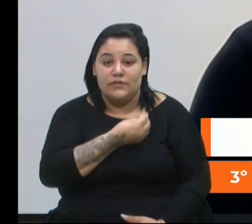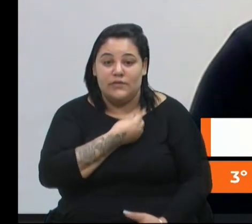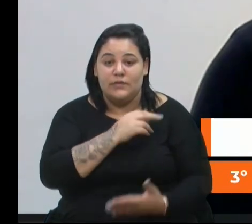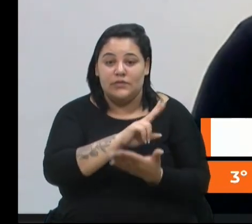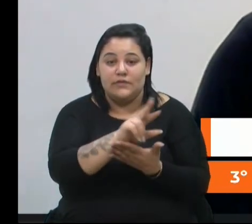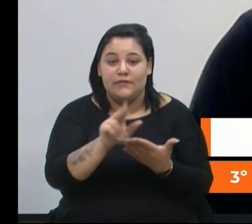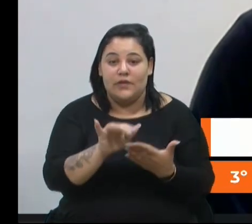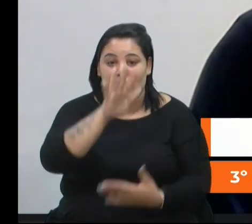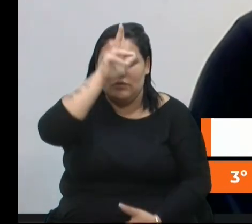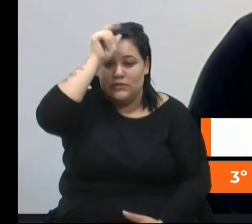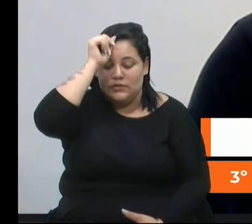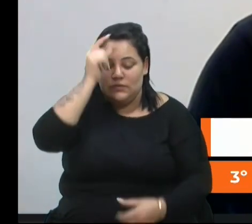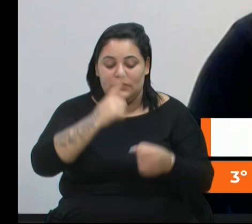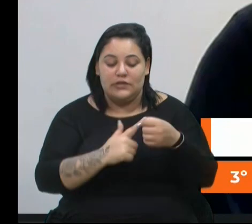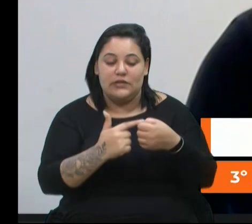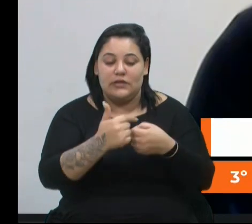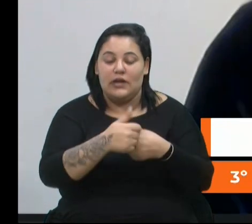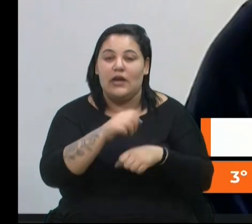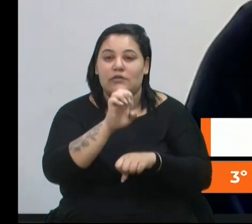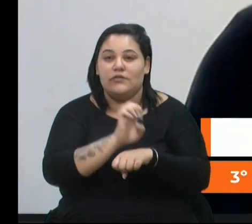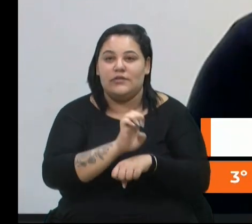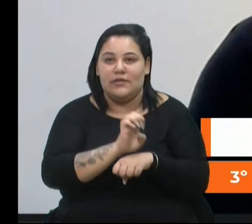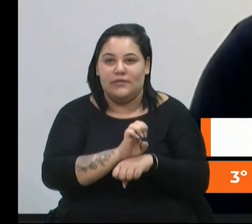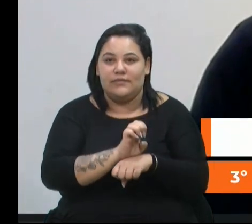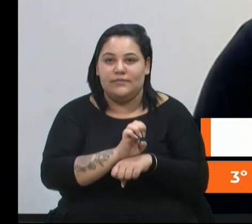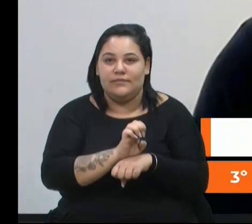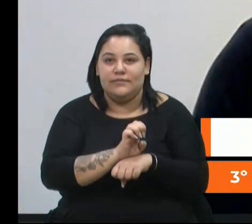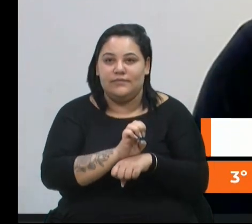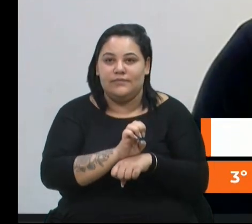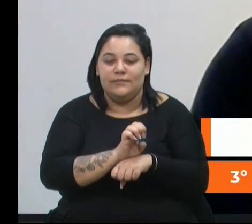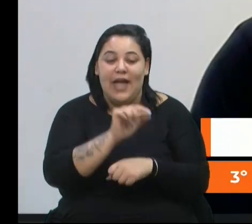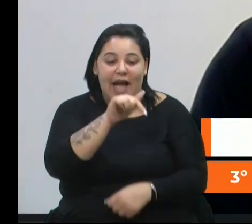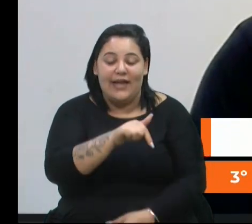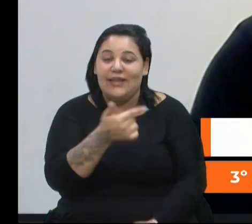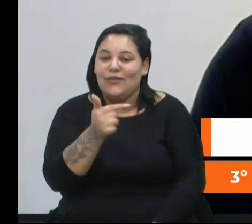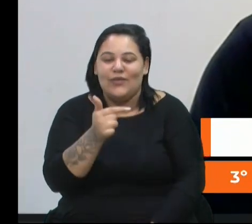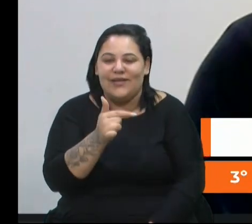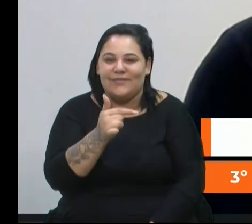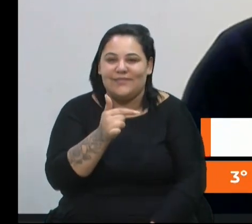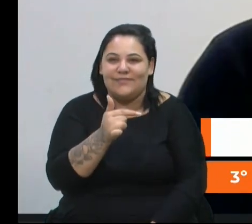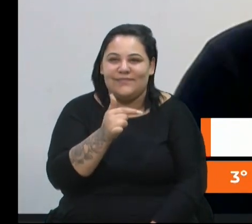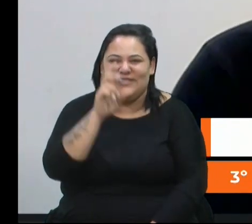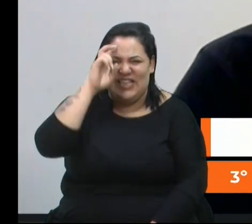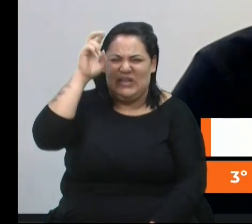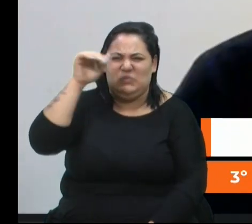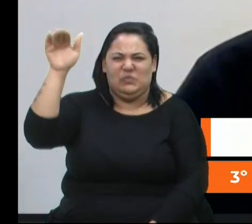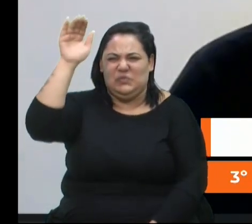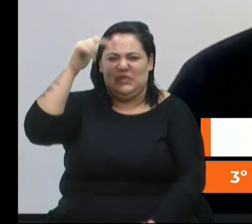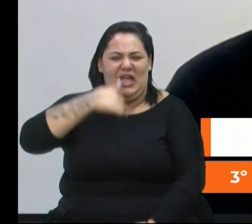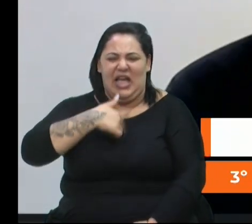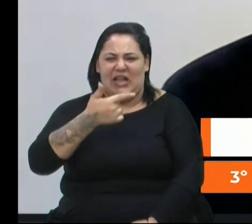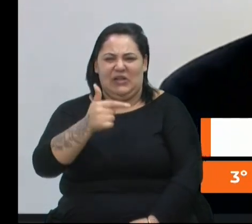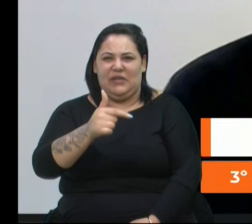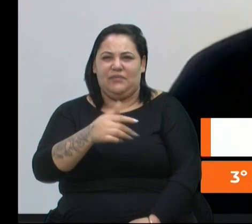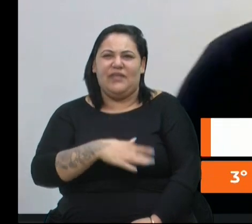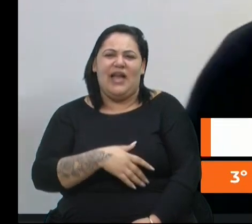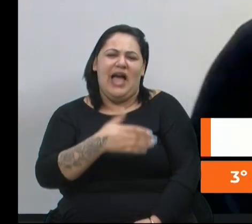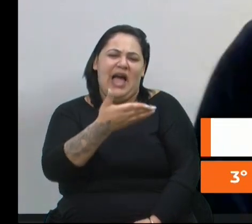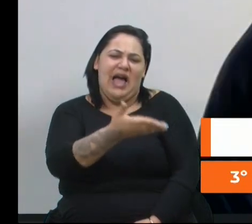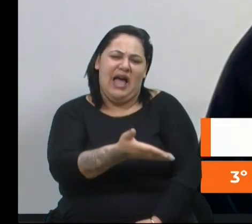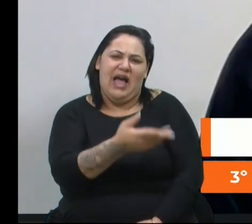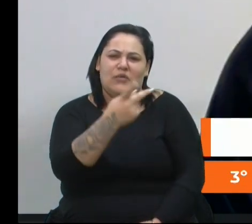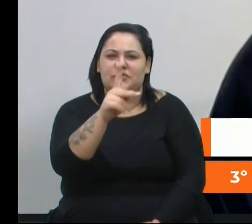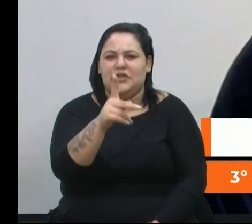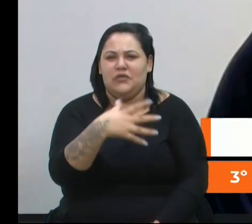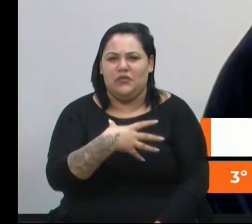cidades e estados é a fala de que aqui não tem superdotado. Não, aqui não tem nenhum. Ah, o seu filho é o